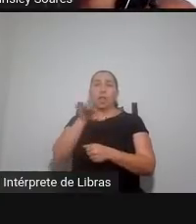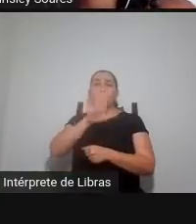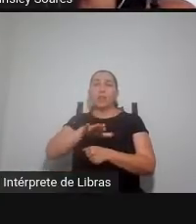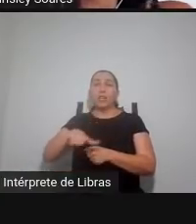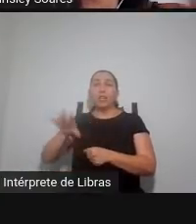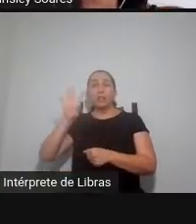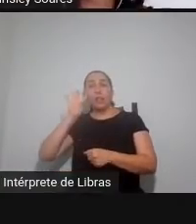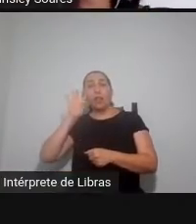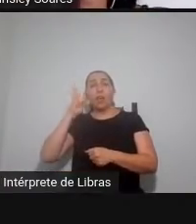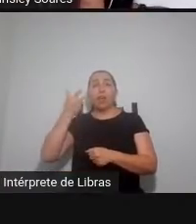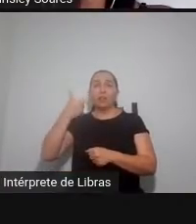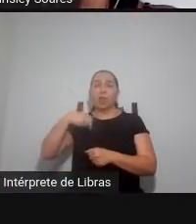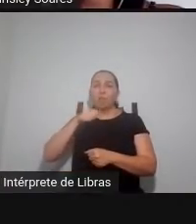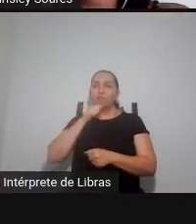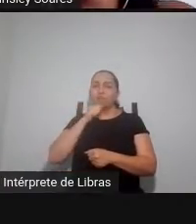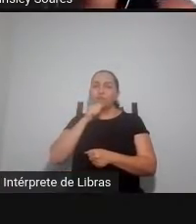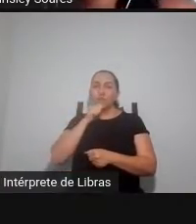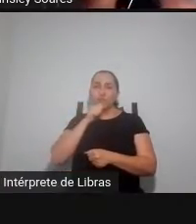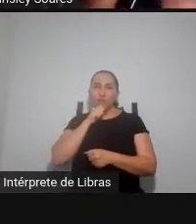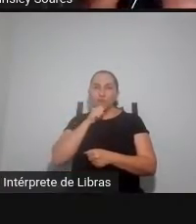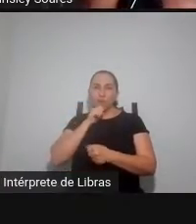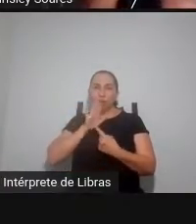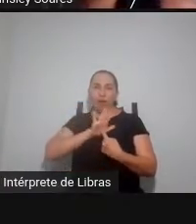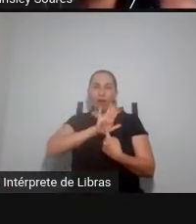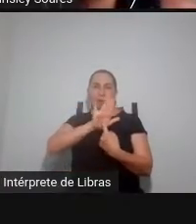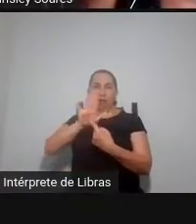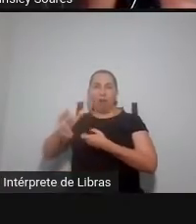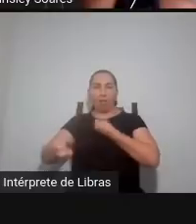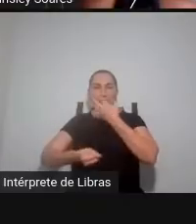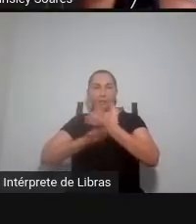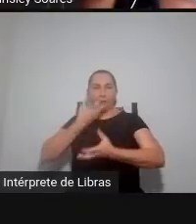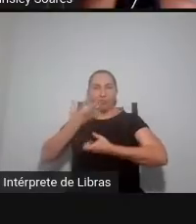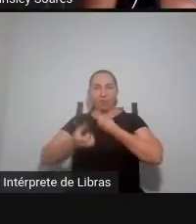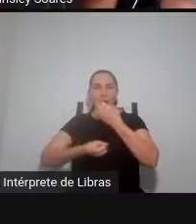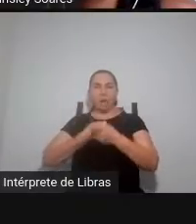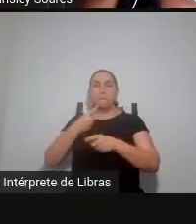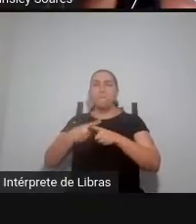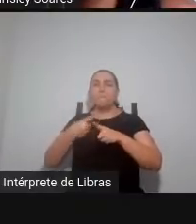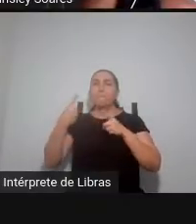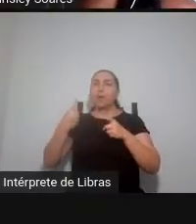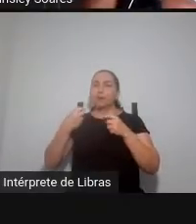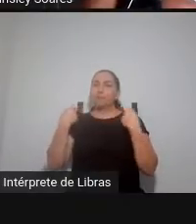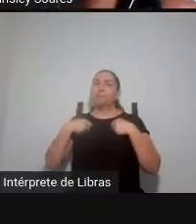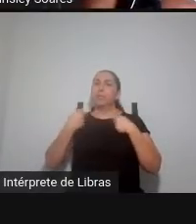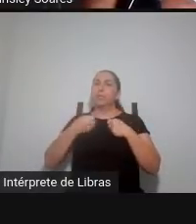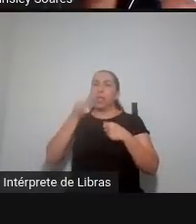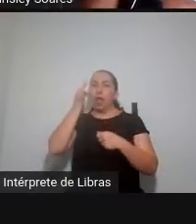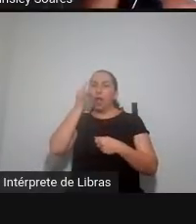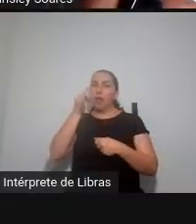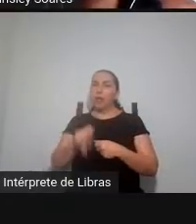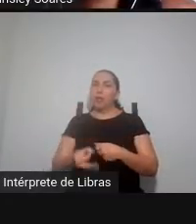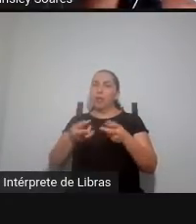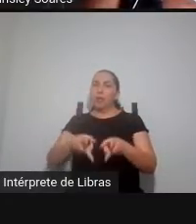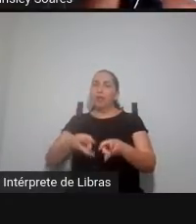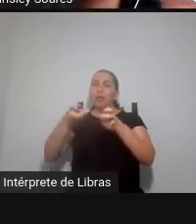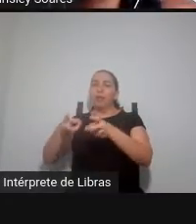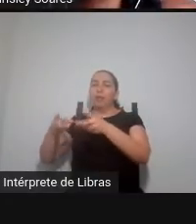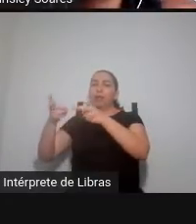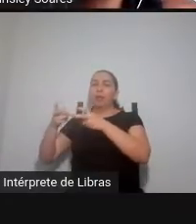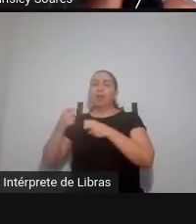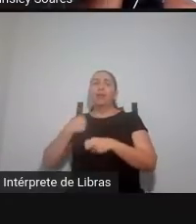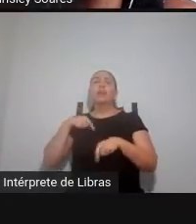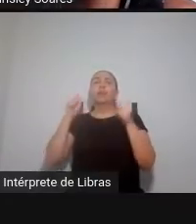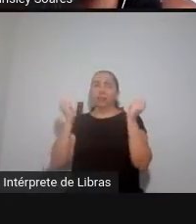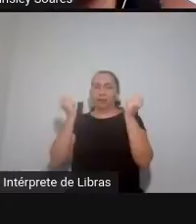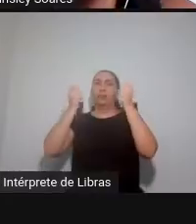que é criança e que não tem noção do que está acontecendo, mas que a gente precisa ter esse olhar sensível para esse sujeito